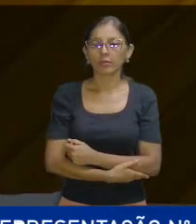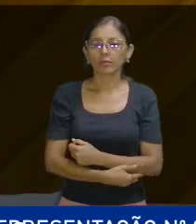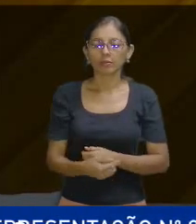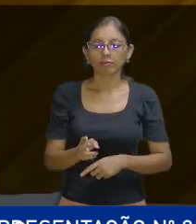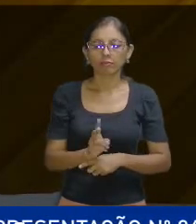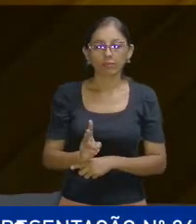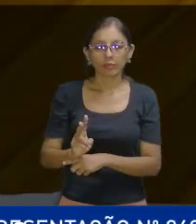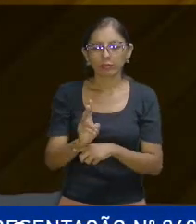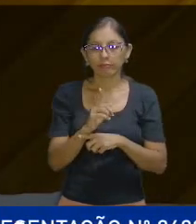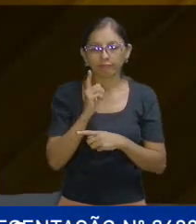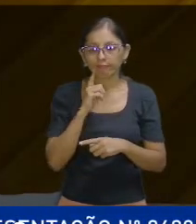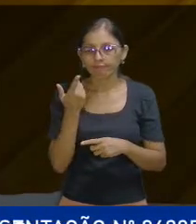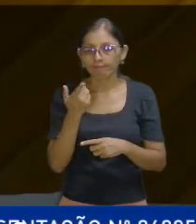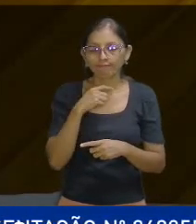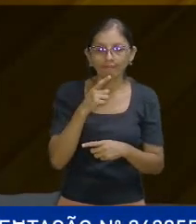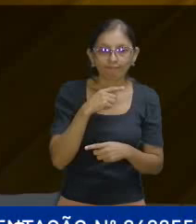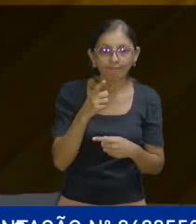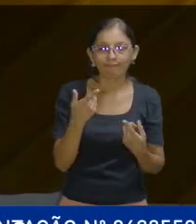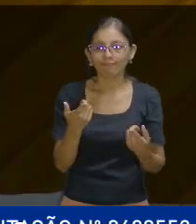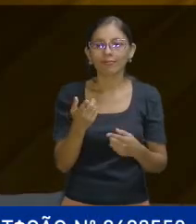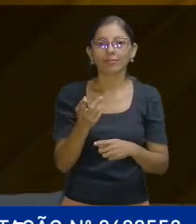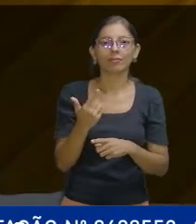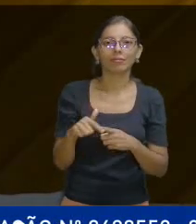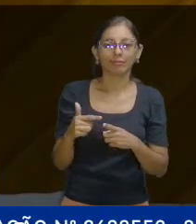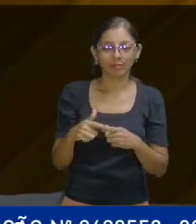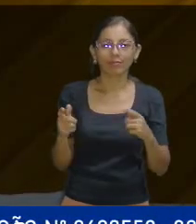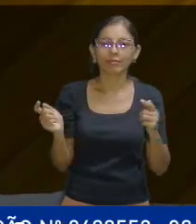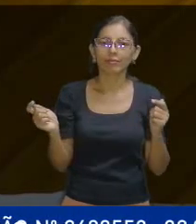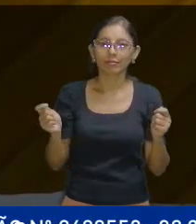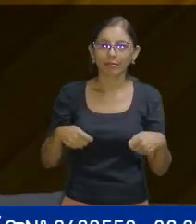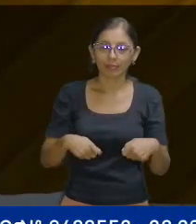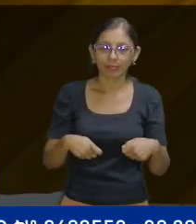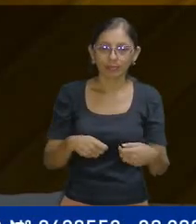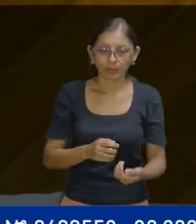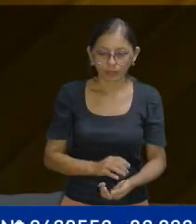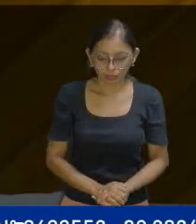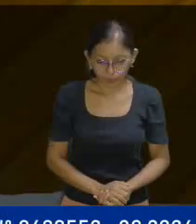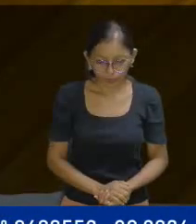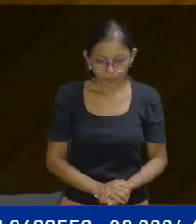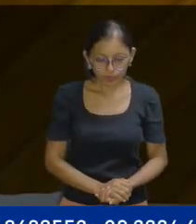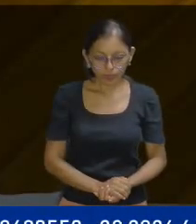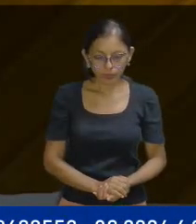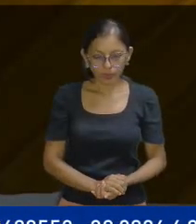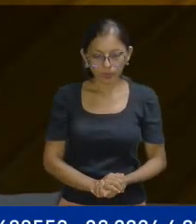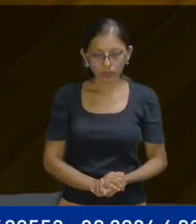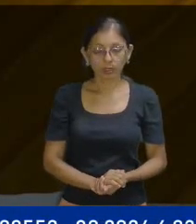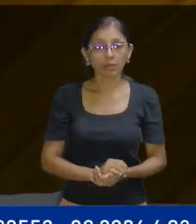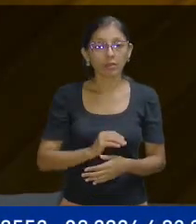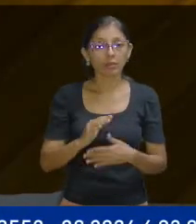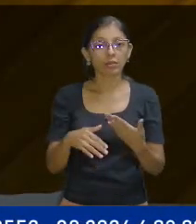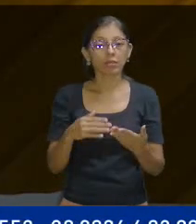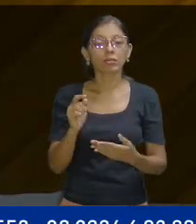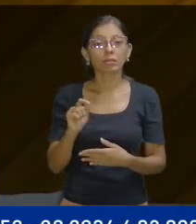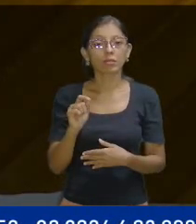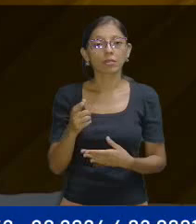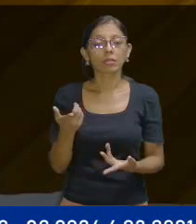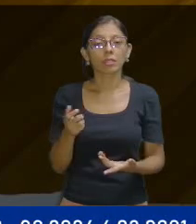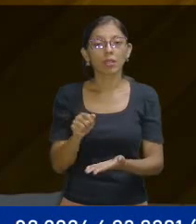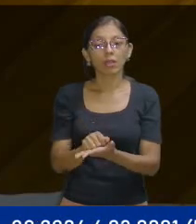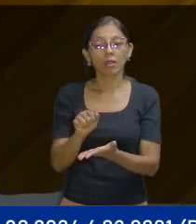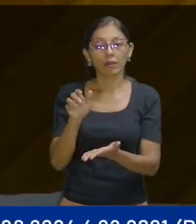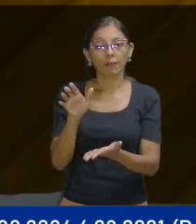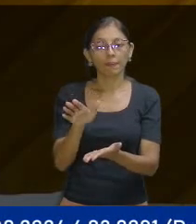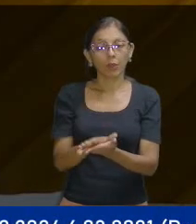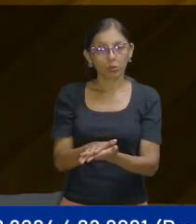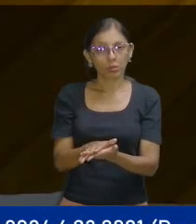fiscalização dos órgãos responsáveis e como consequência no dispositivo, houve a minoração da multa de R$20